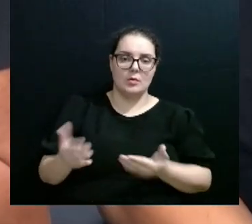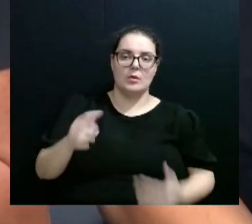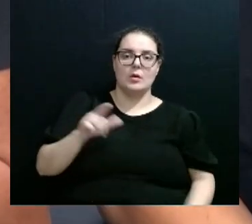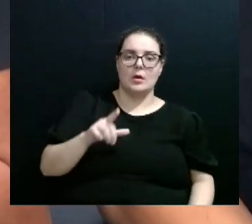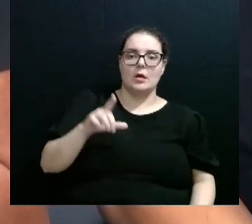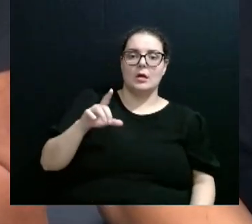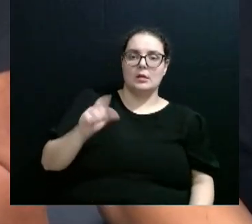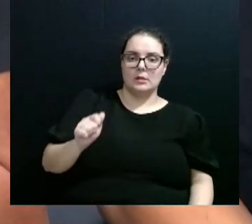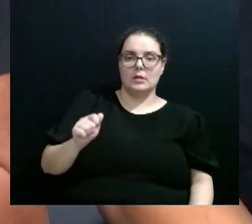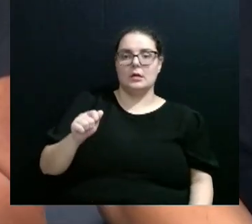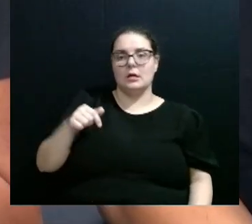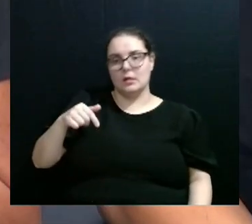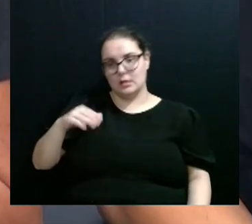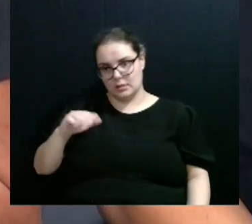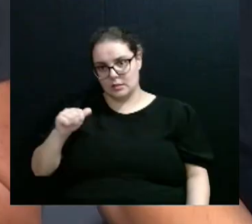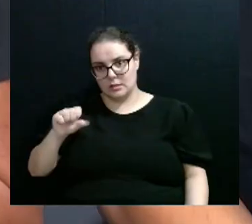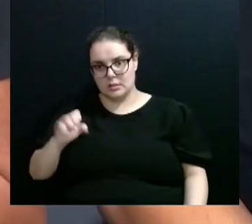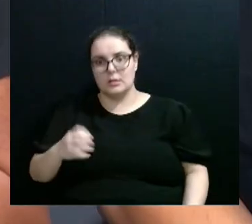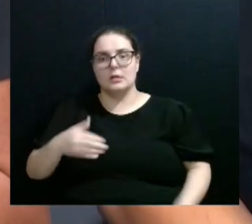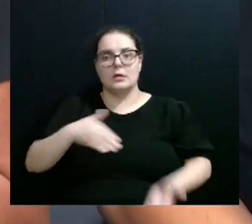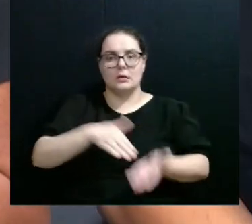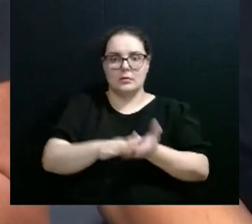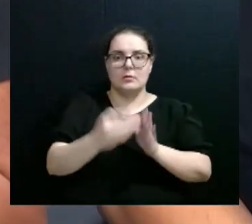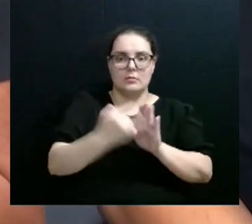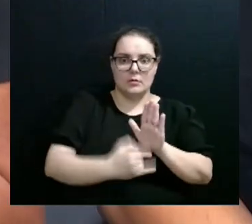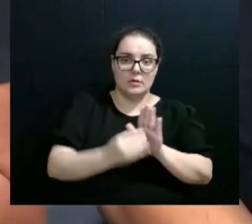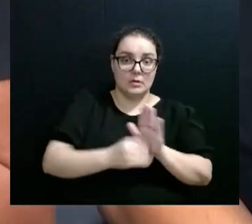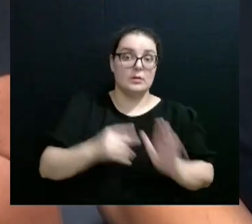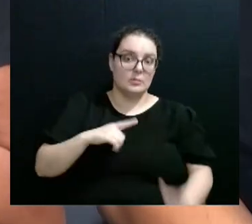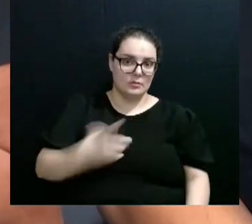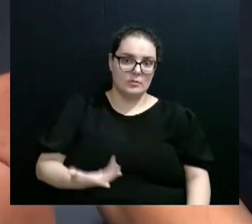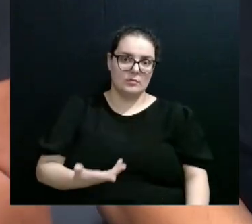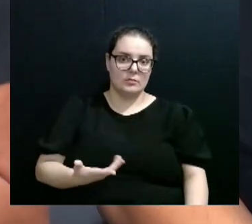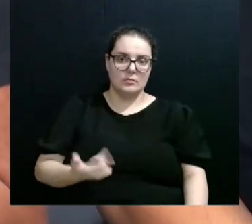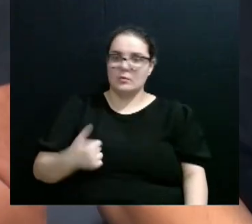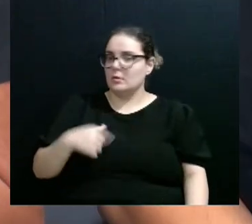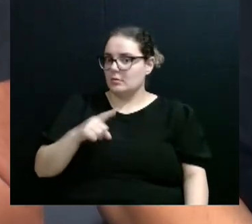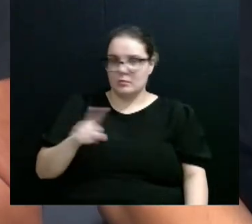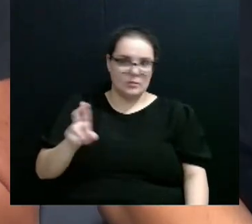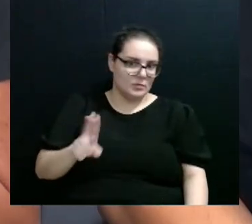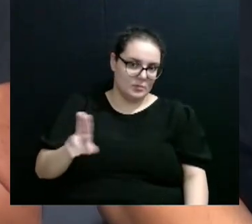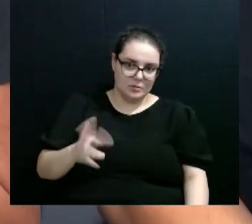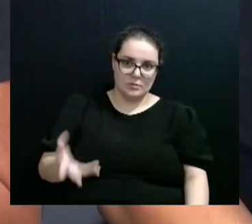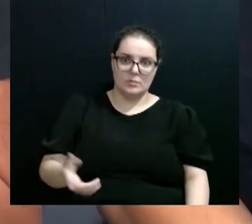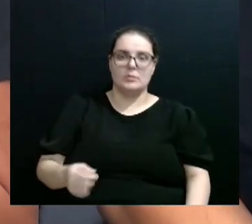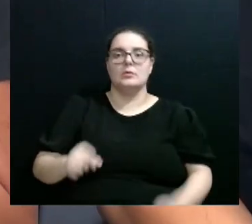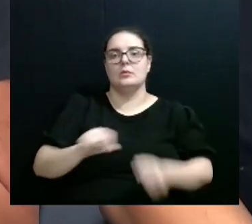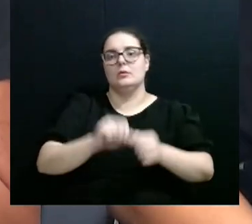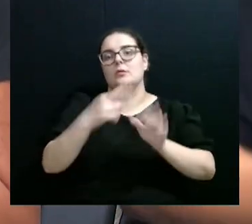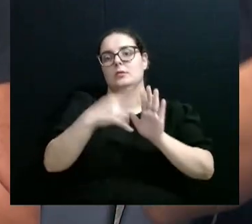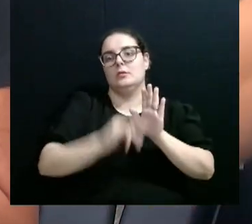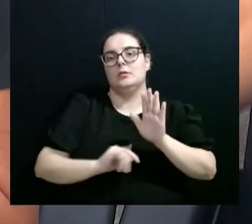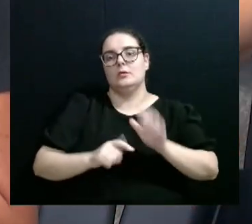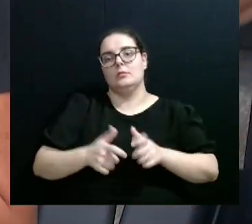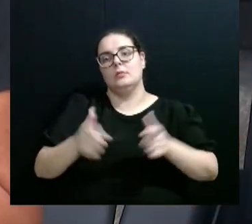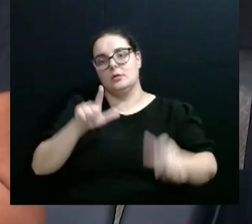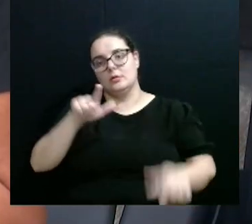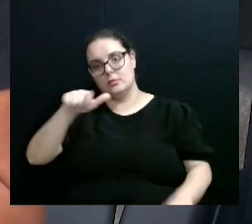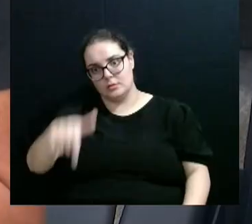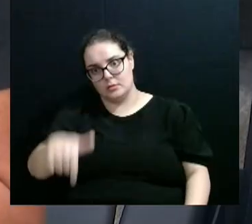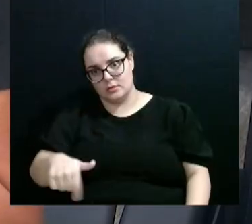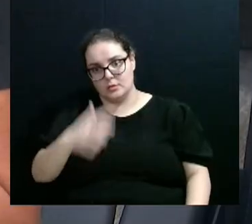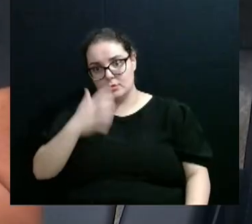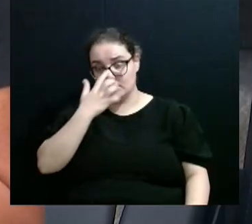consegue imprimir uma notinha. Então, isso existe. Eu não uso isso porque eu faço um documento maior depois, mas mas